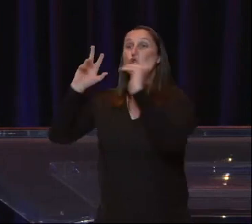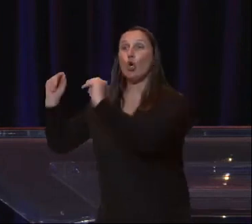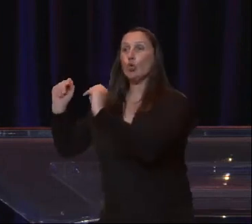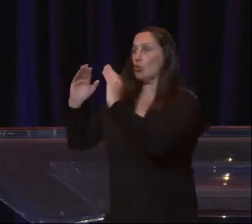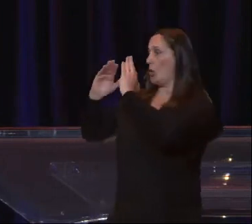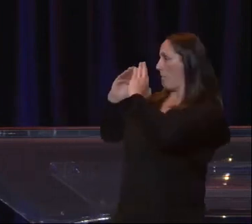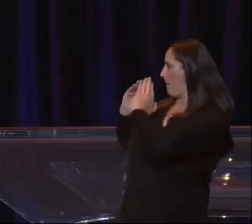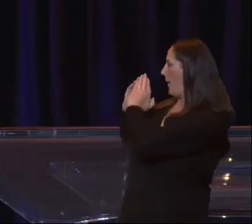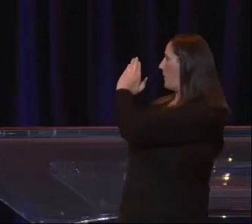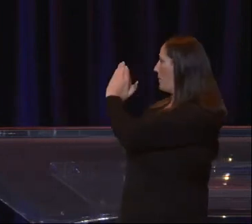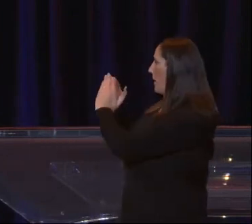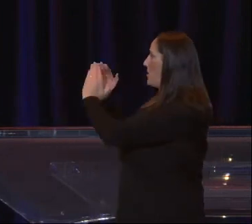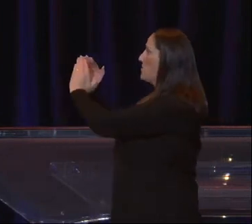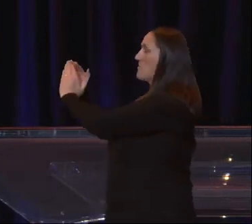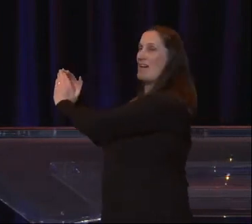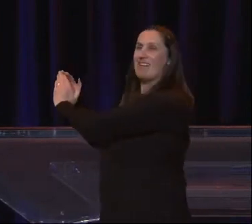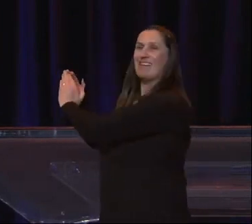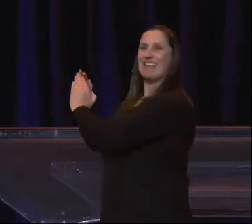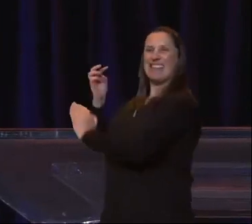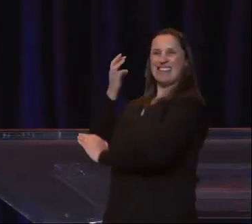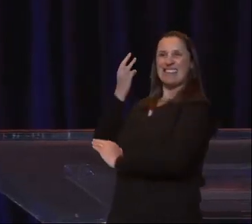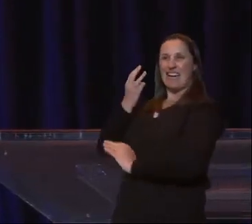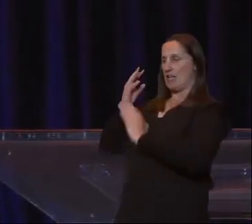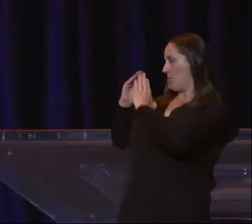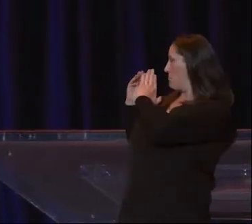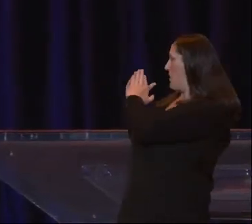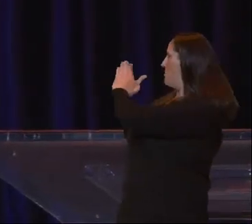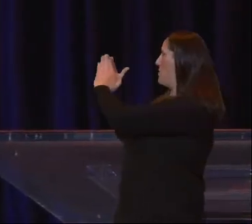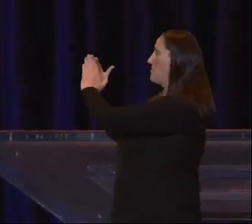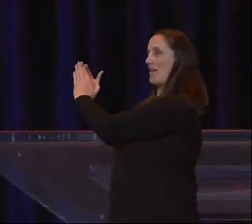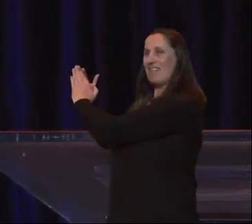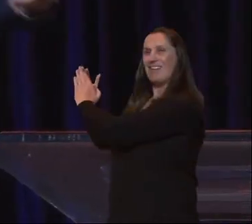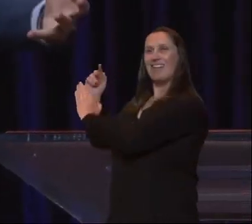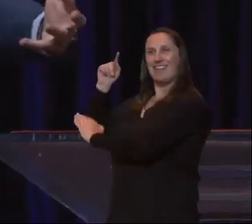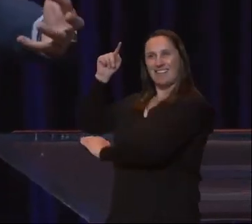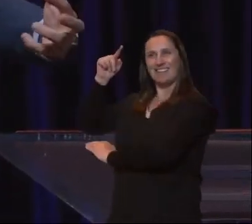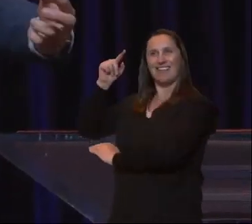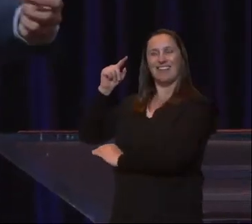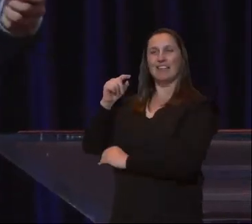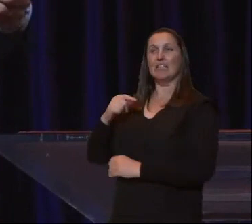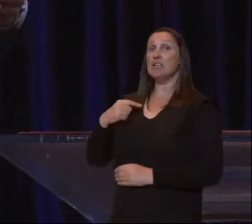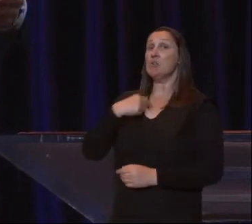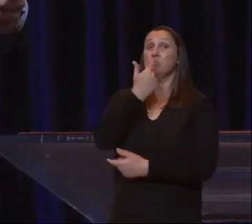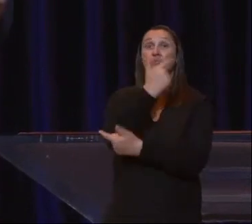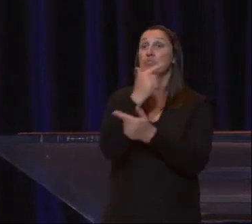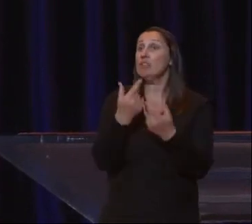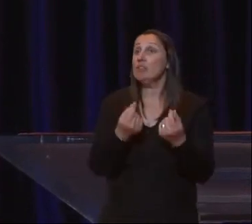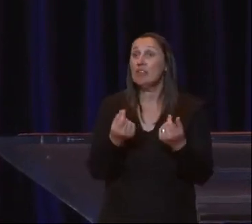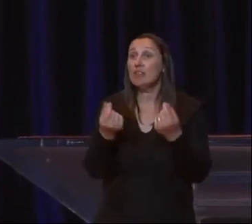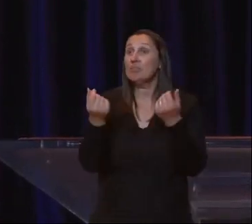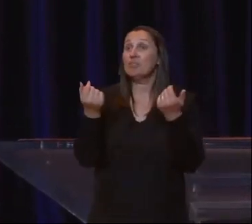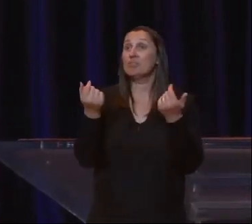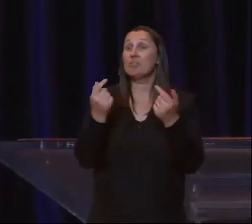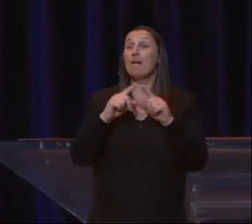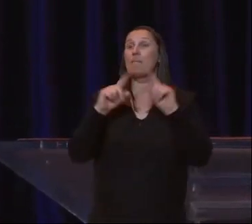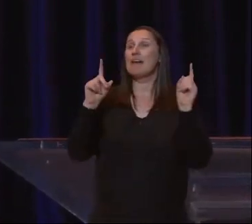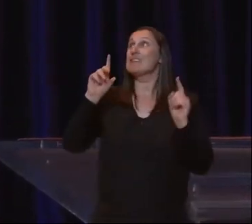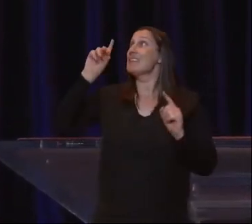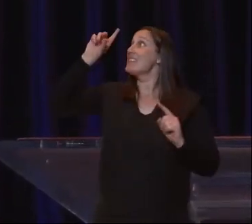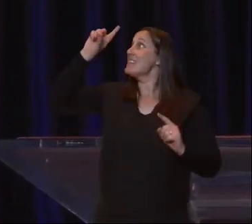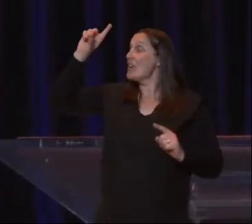galpões, porque ele falou, o que eu queria era começar uma igreja nesse lugar. Eu não tinha os recursos, mas Deus